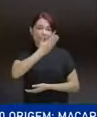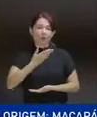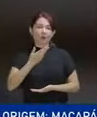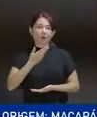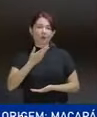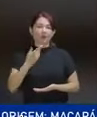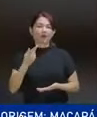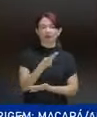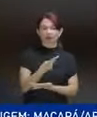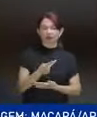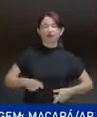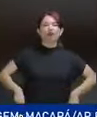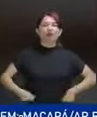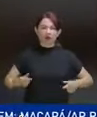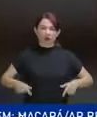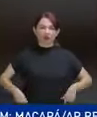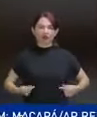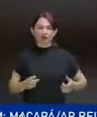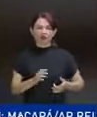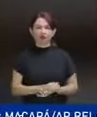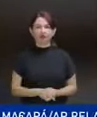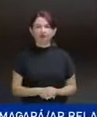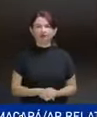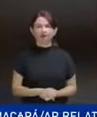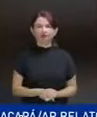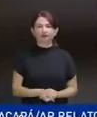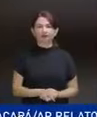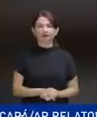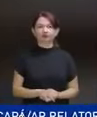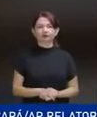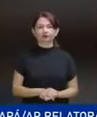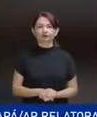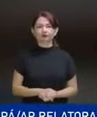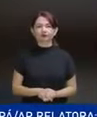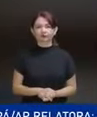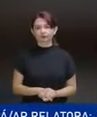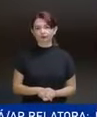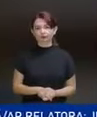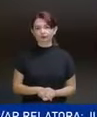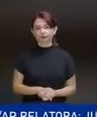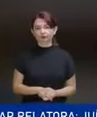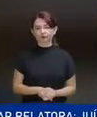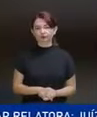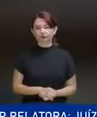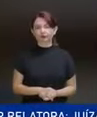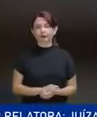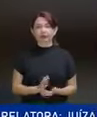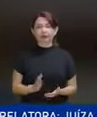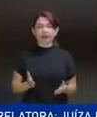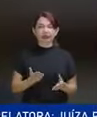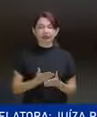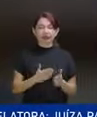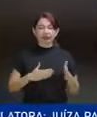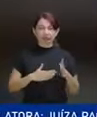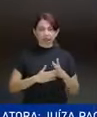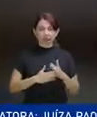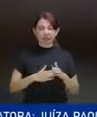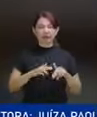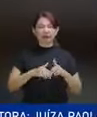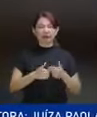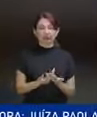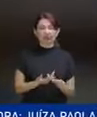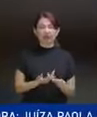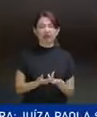efetiva realização dos gastos informados. Alegou ainda que o acordo ele teria se limitado à mera